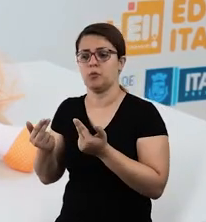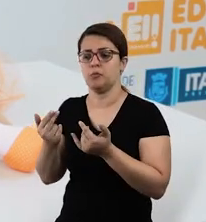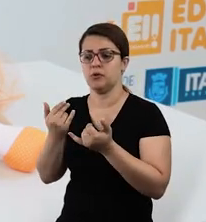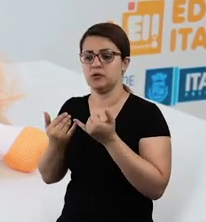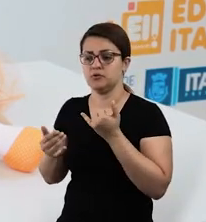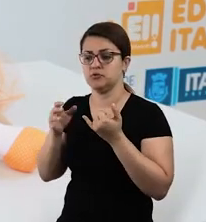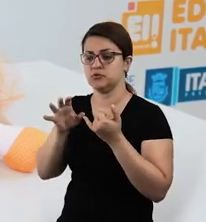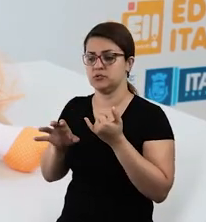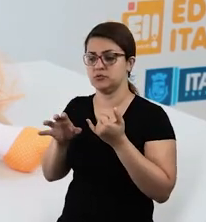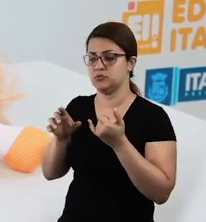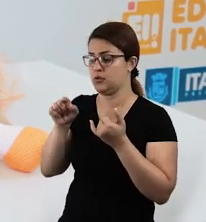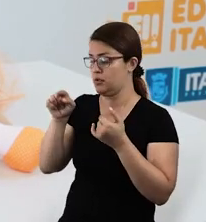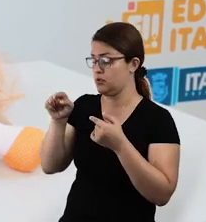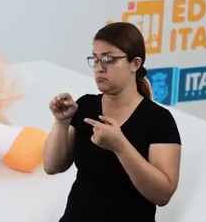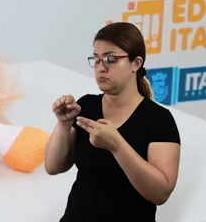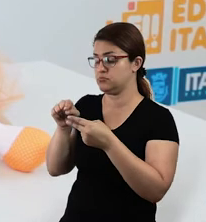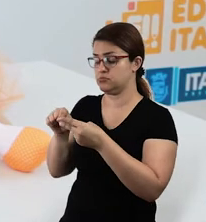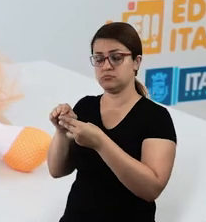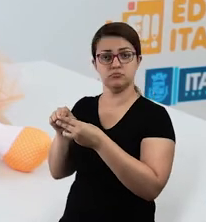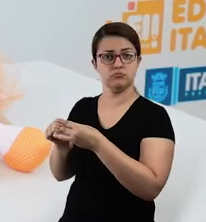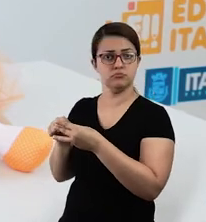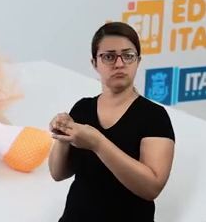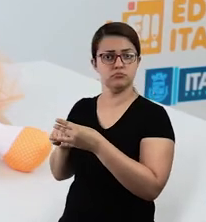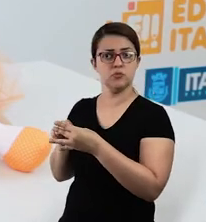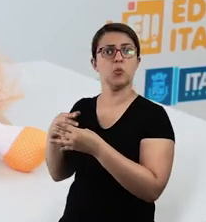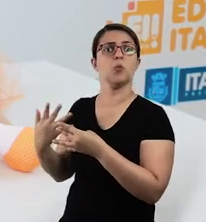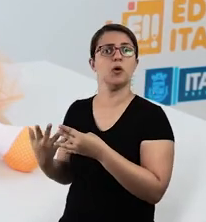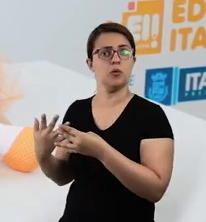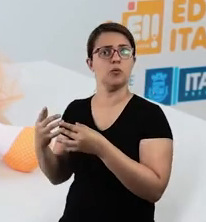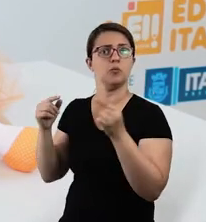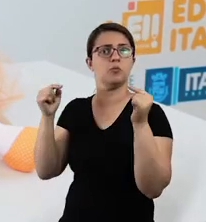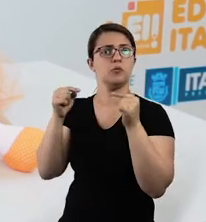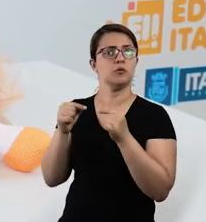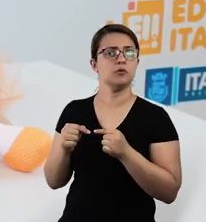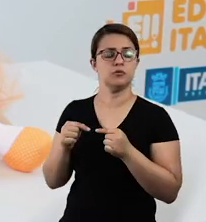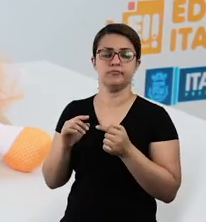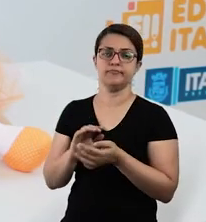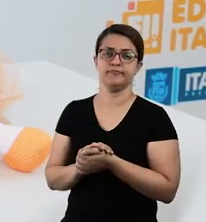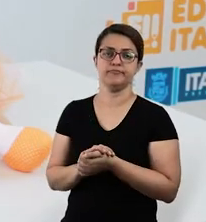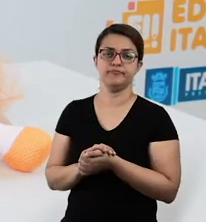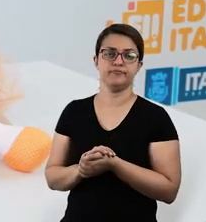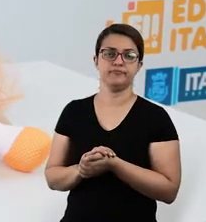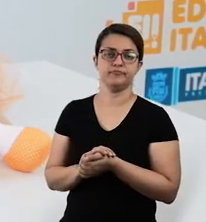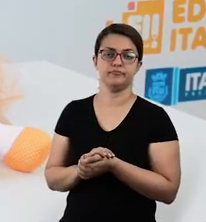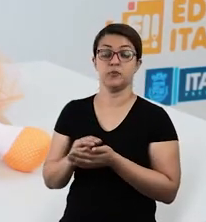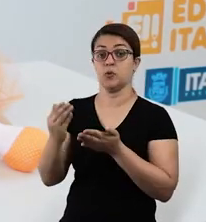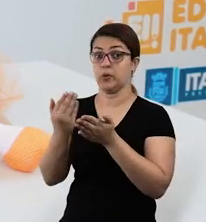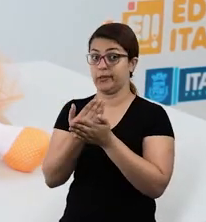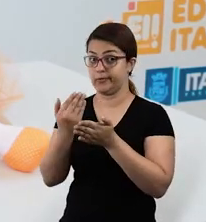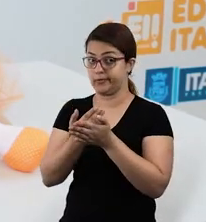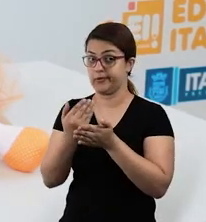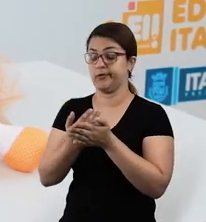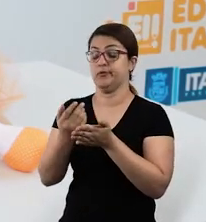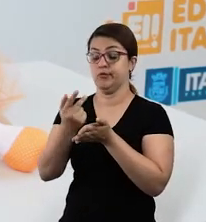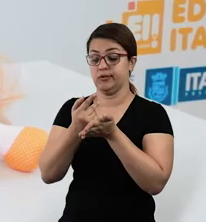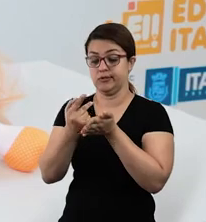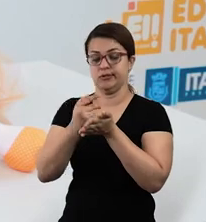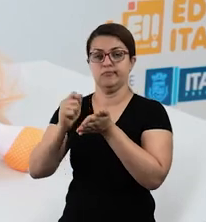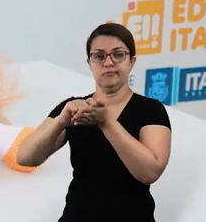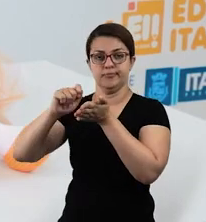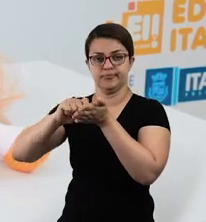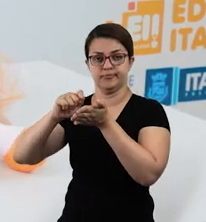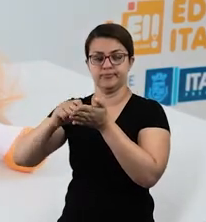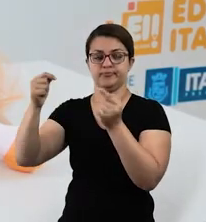ela? Esse, esse, esse ou esse daqui? Faça isso no seu caderno, pinte bem colorido, mande